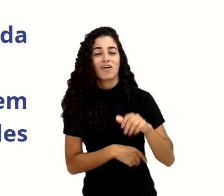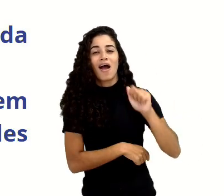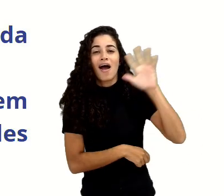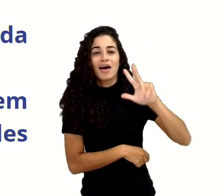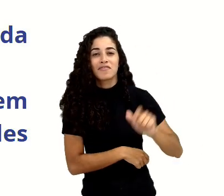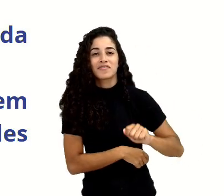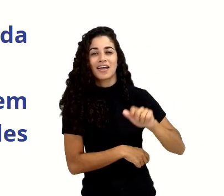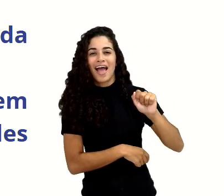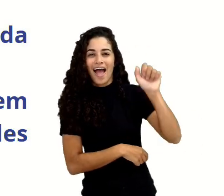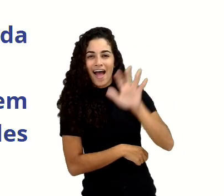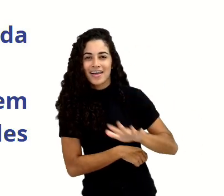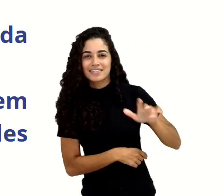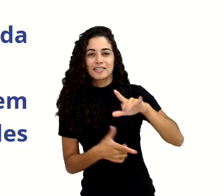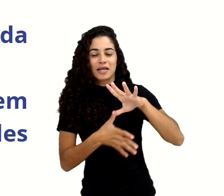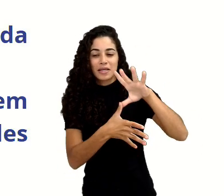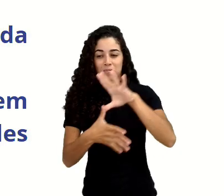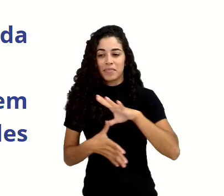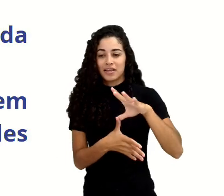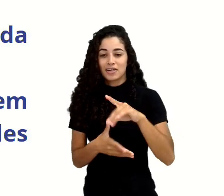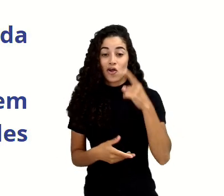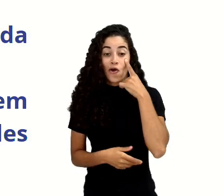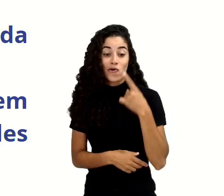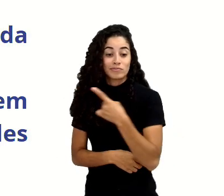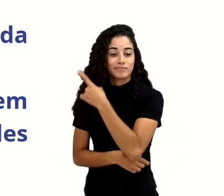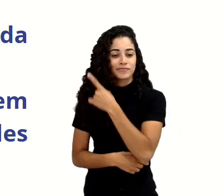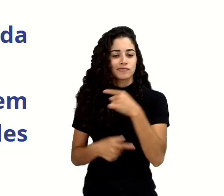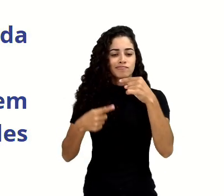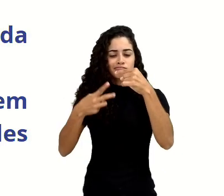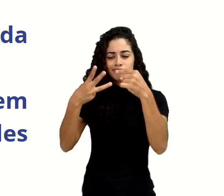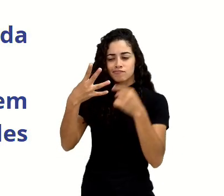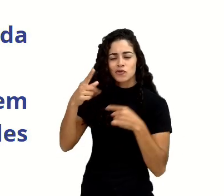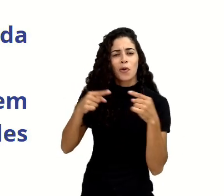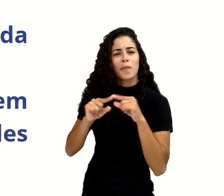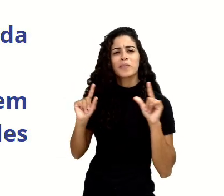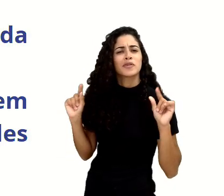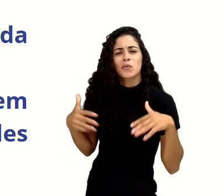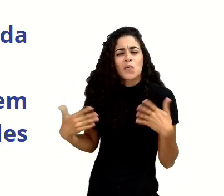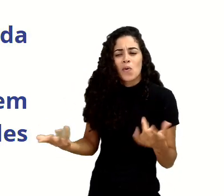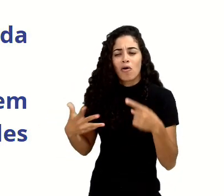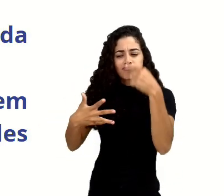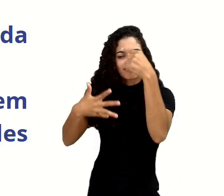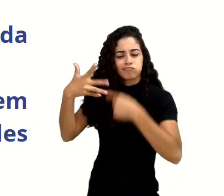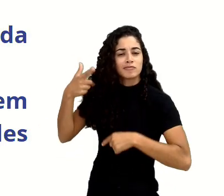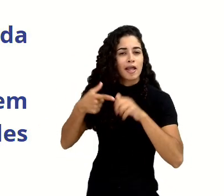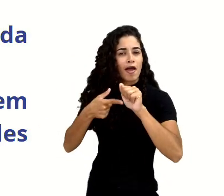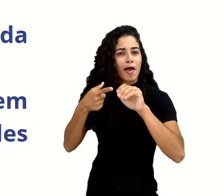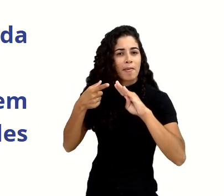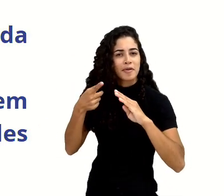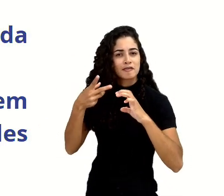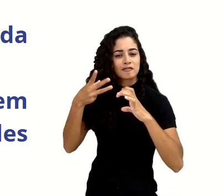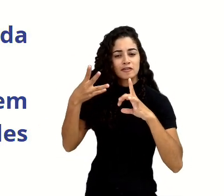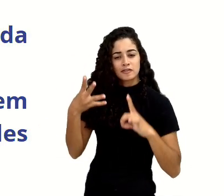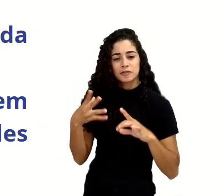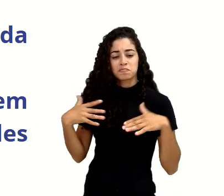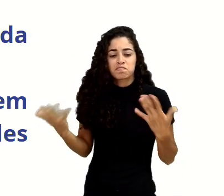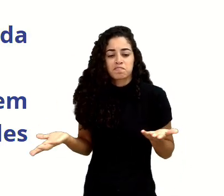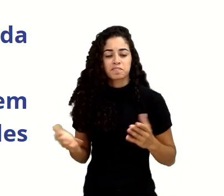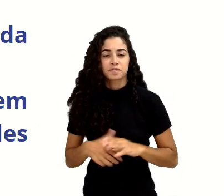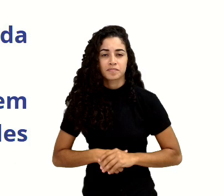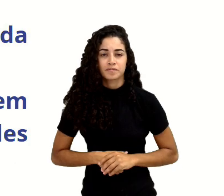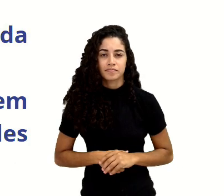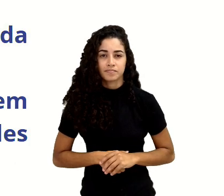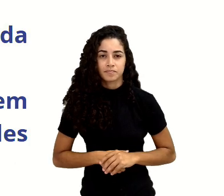contexto, assinale a alternativa que melhor representa essas conexões globais promovidas pelas navegações